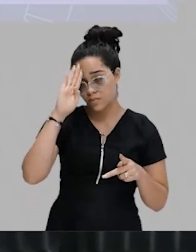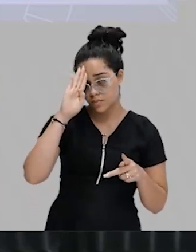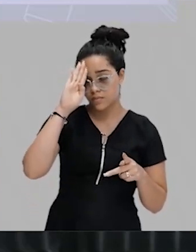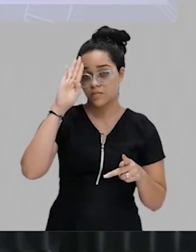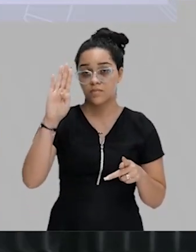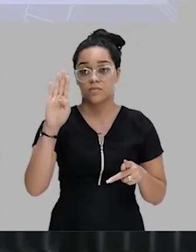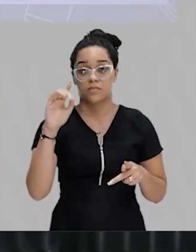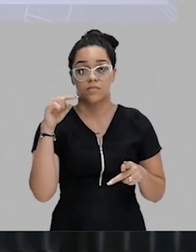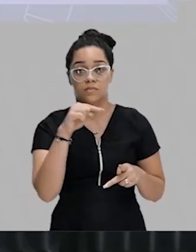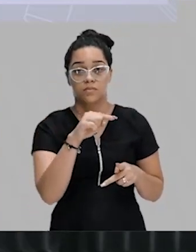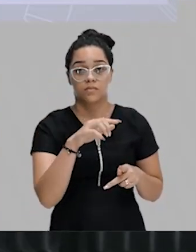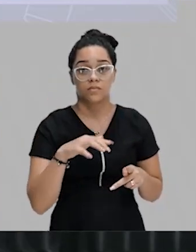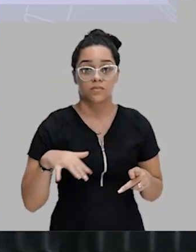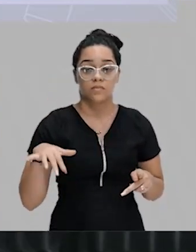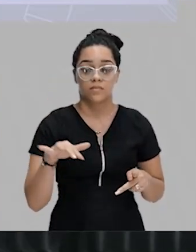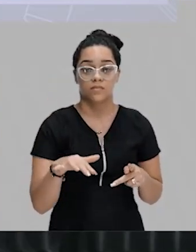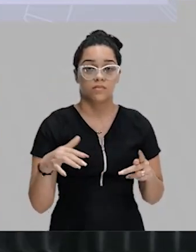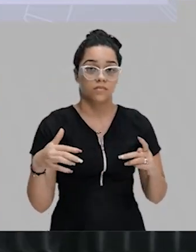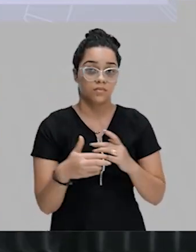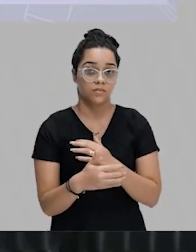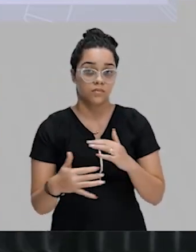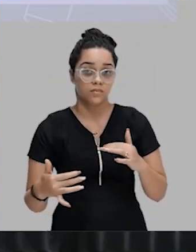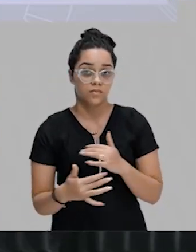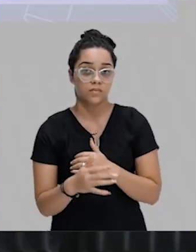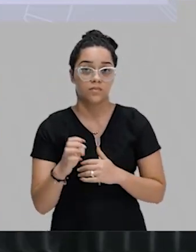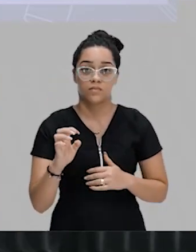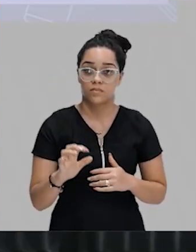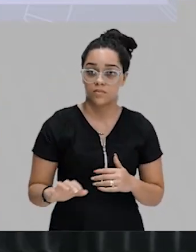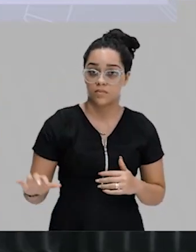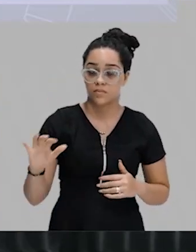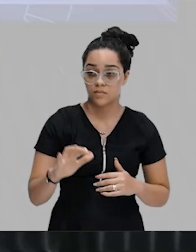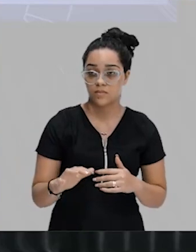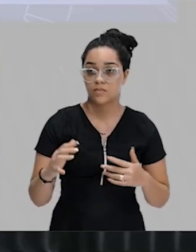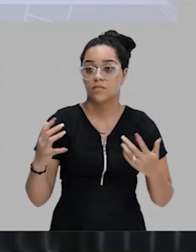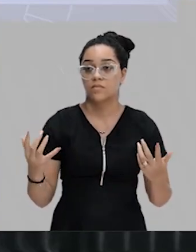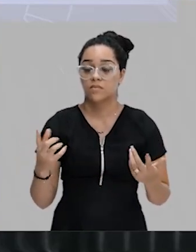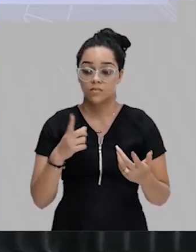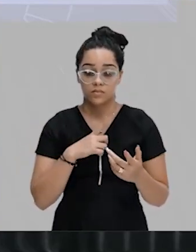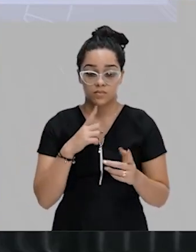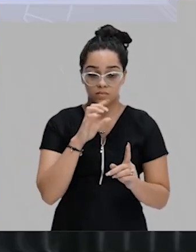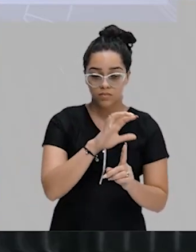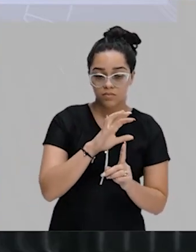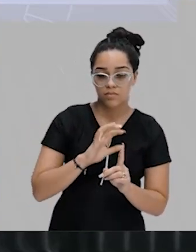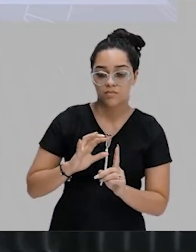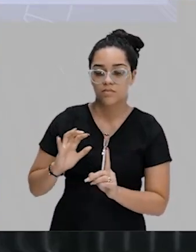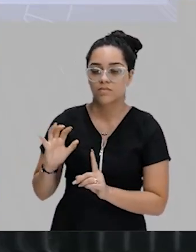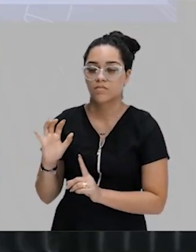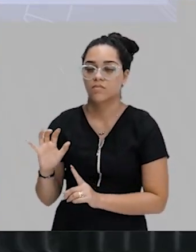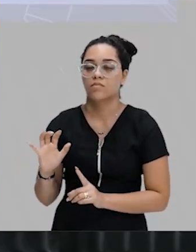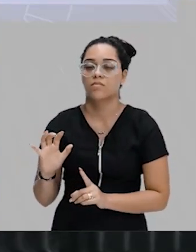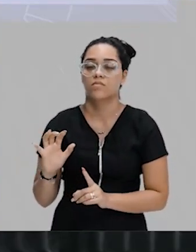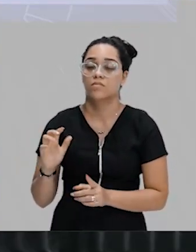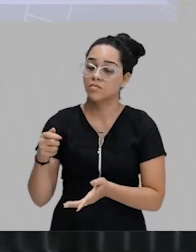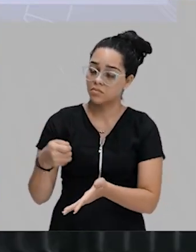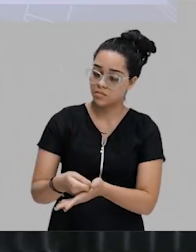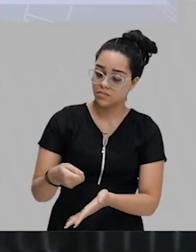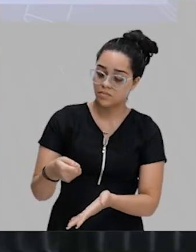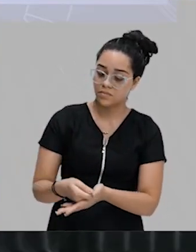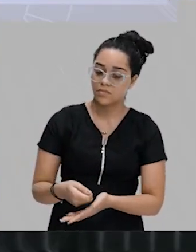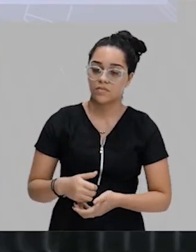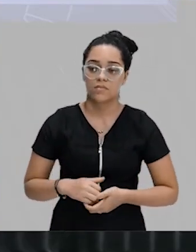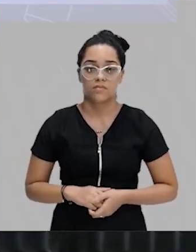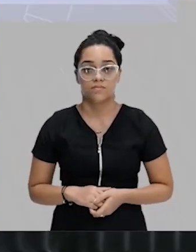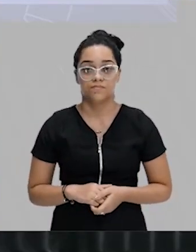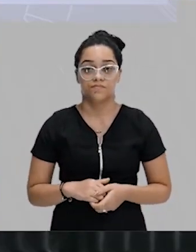principalmente aqueles setores da sociedade europeia que eram explorados, que eram oprimidos.